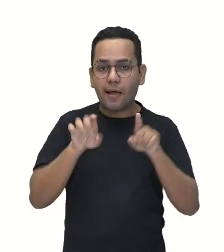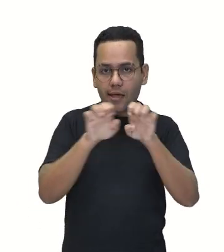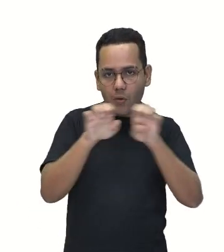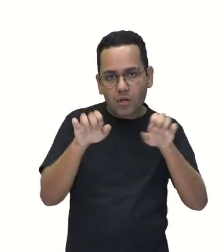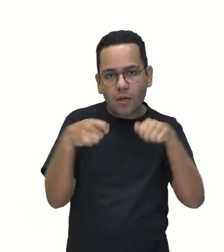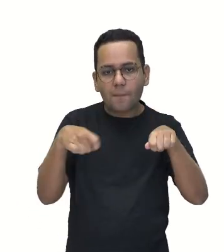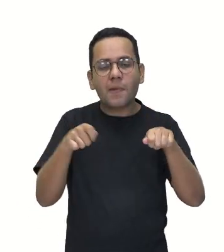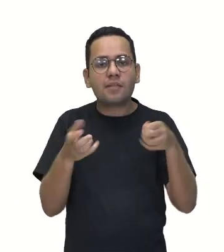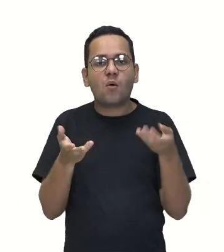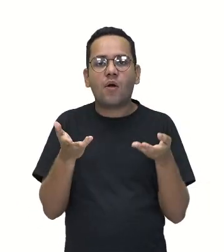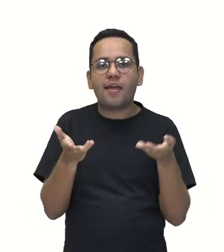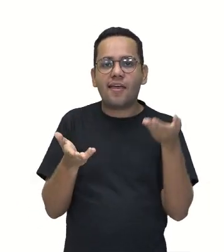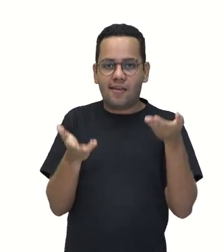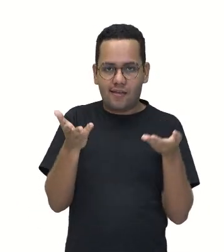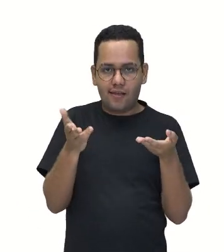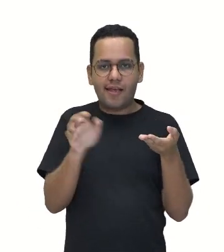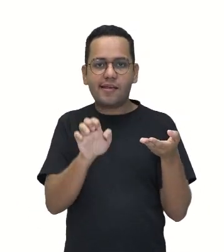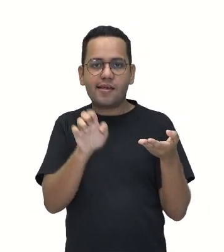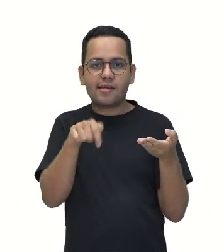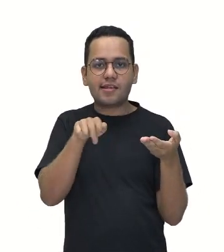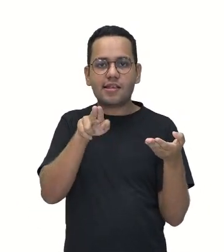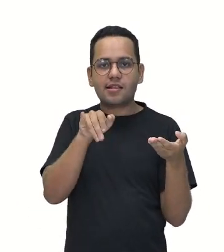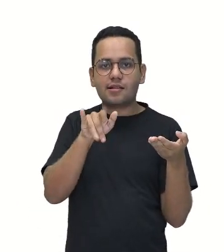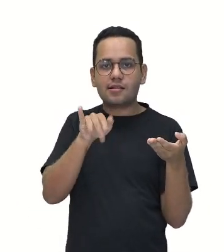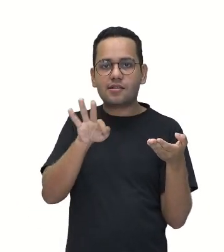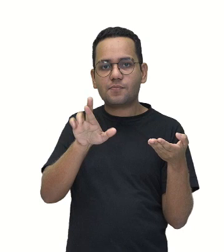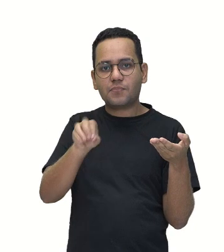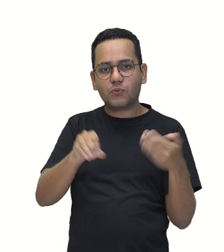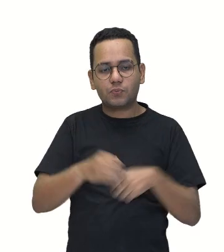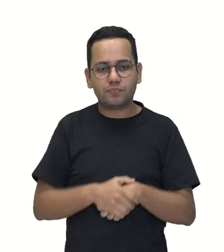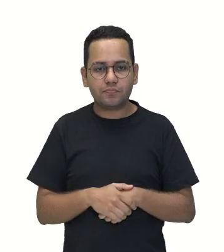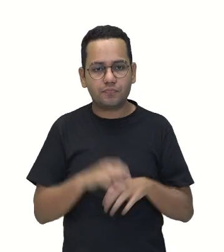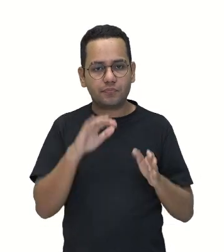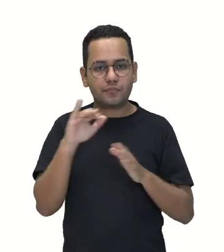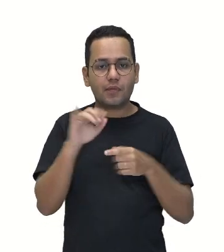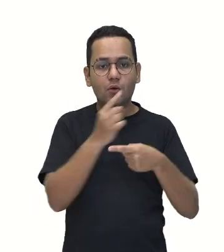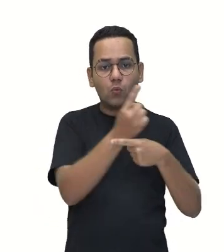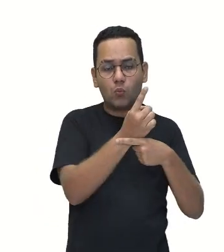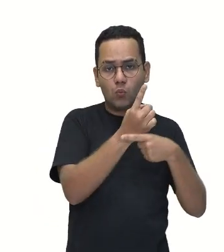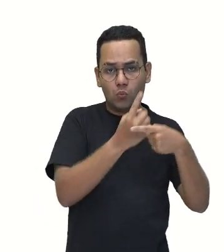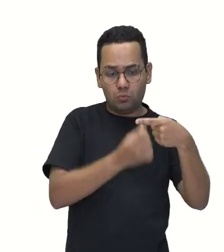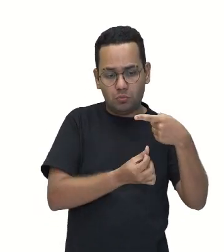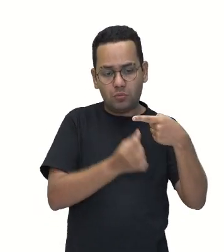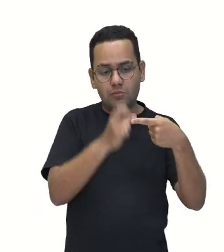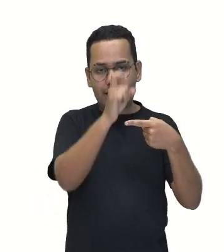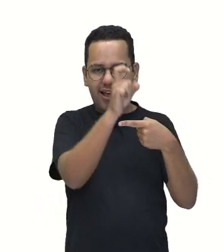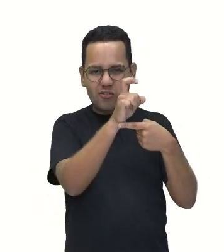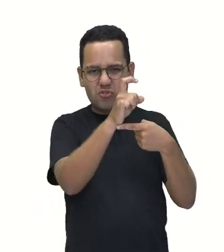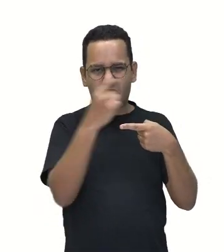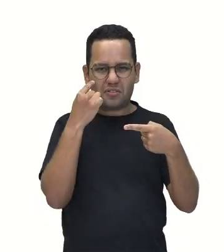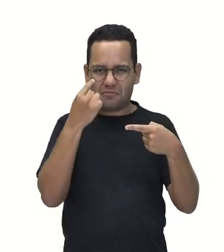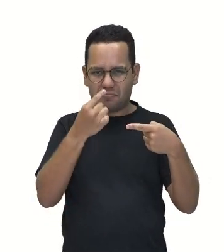que então 1 so 6 elevado x vamos